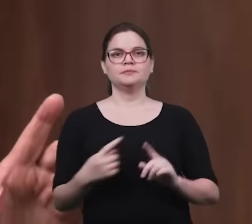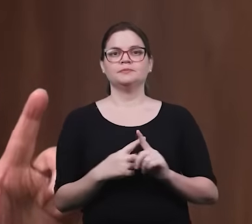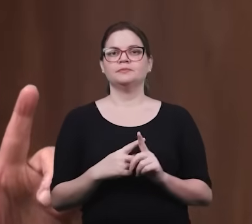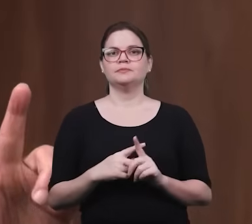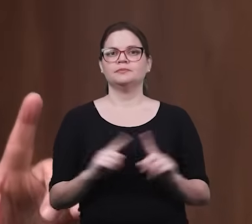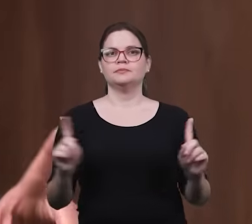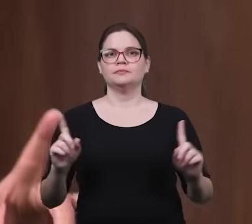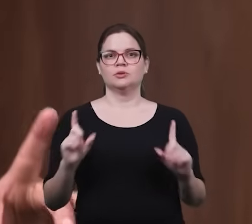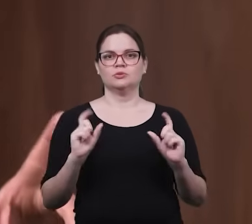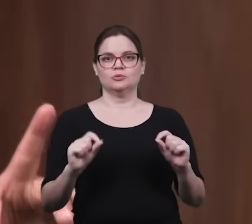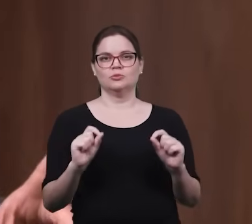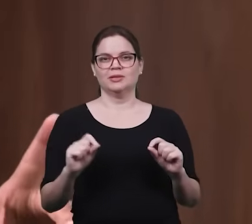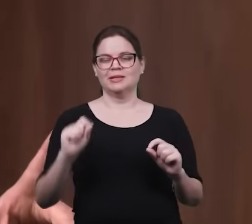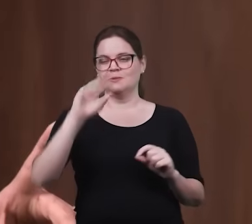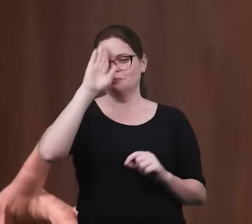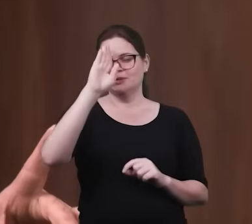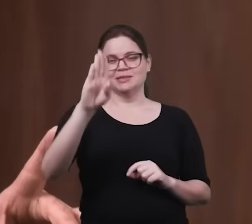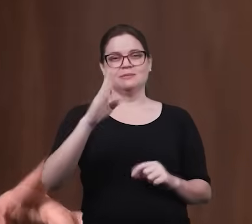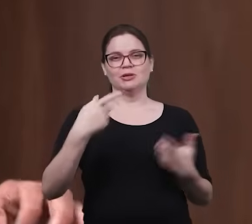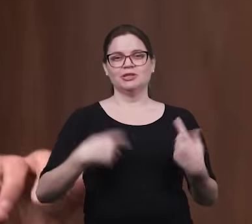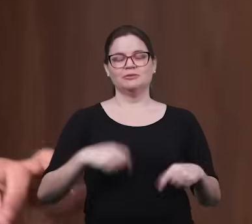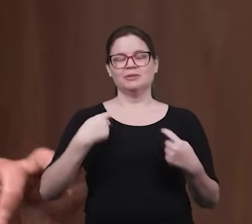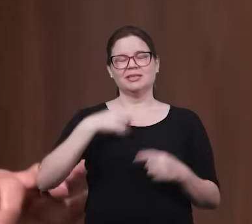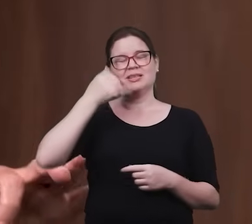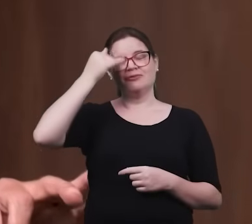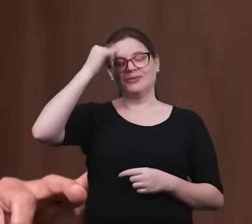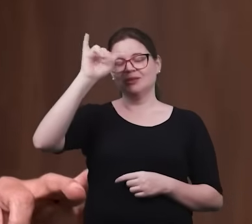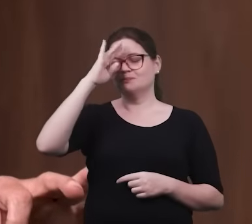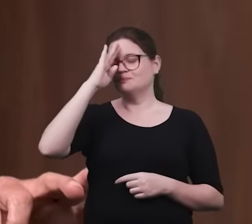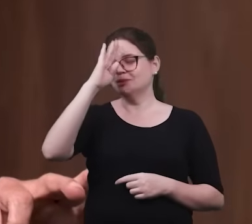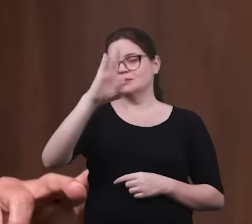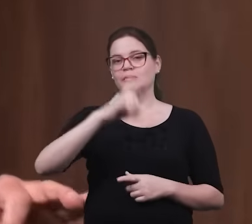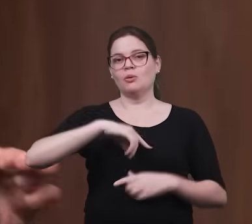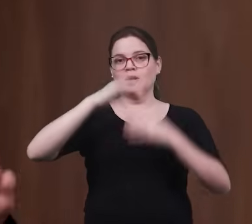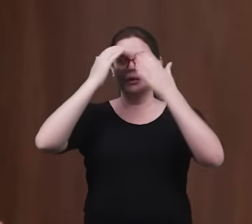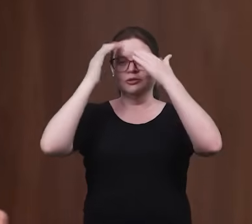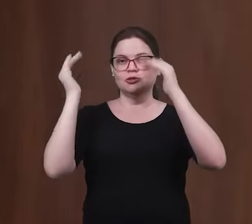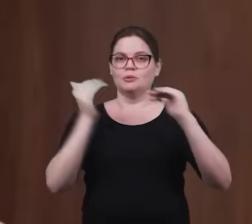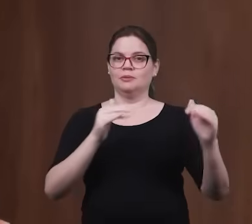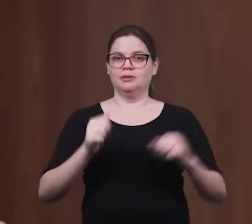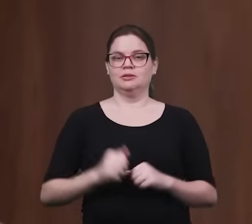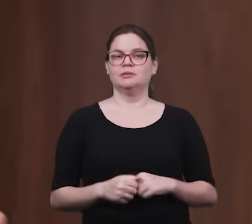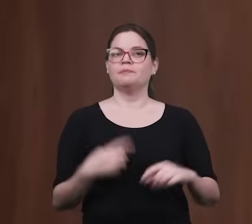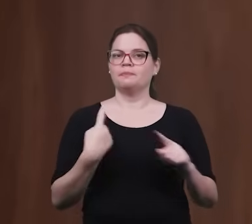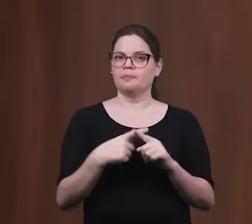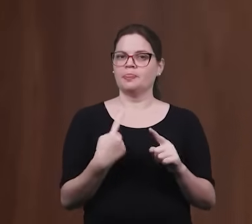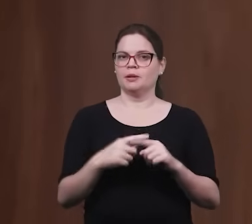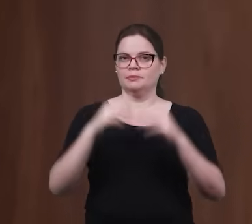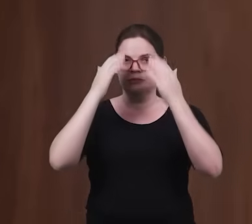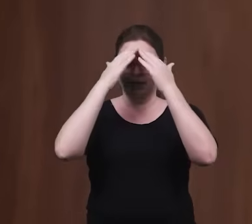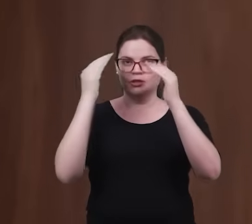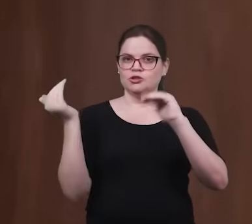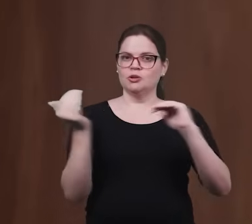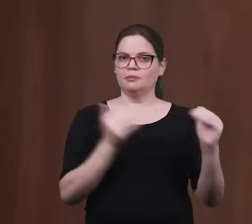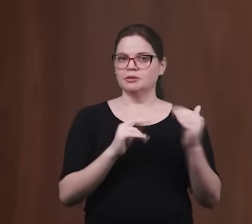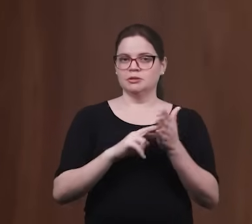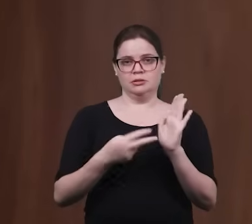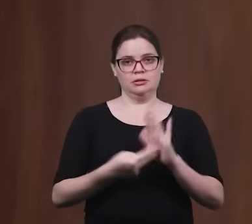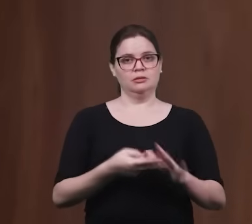É a desobediência. A desobediência é uma forma de idolatria e nós vimos isso na